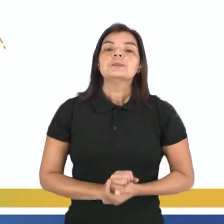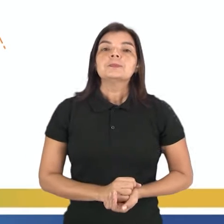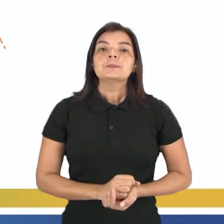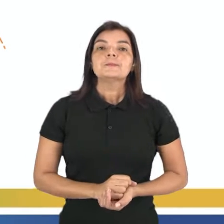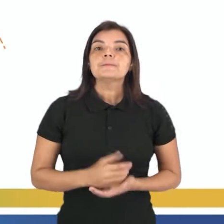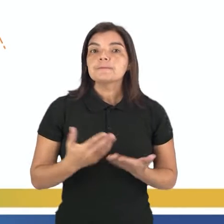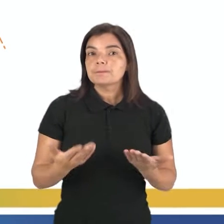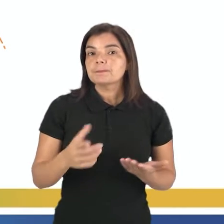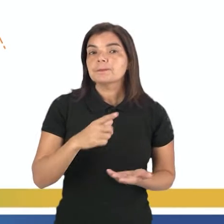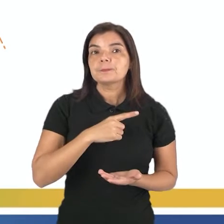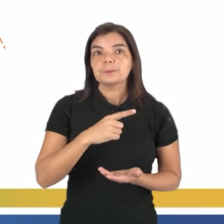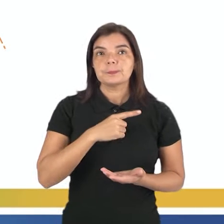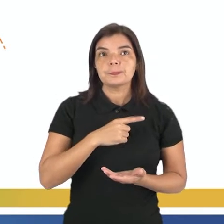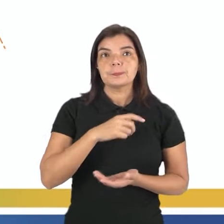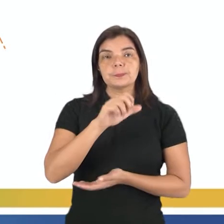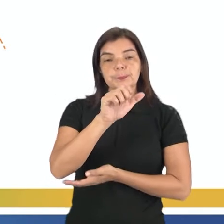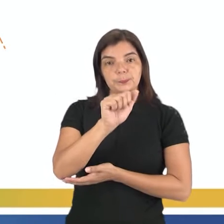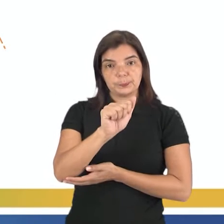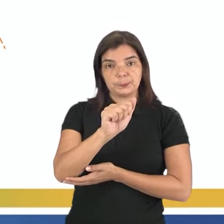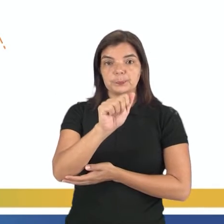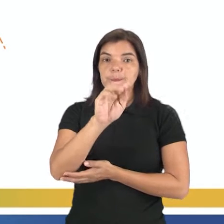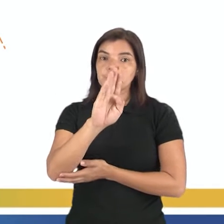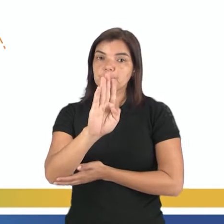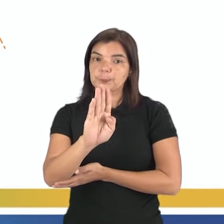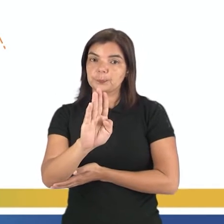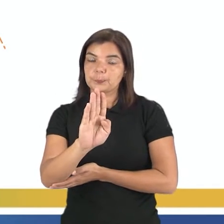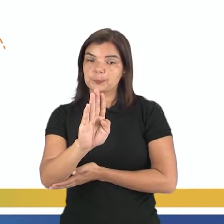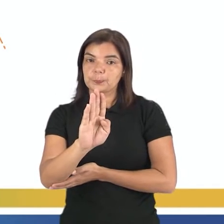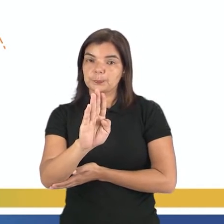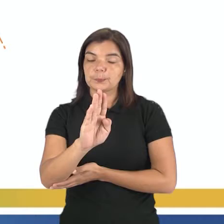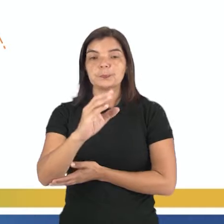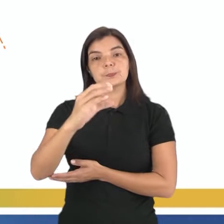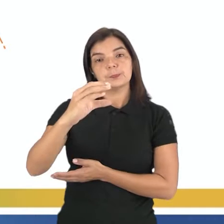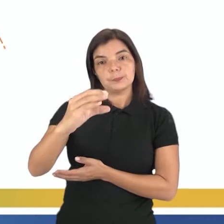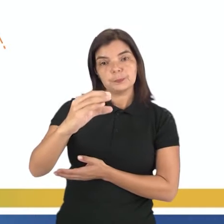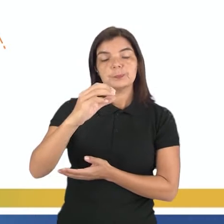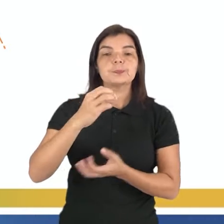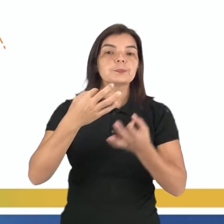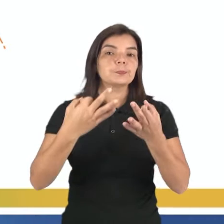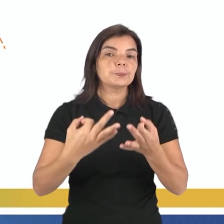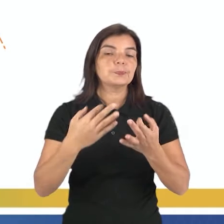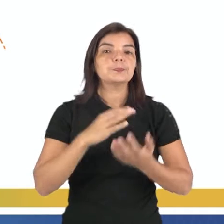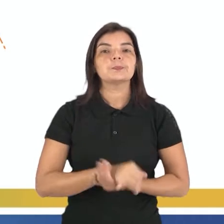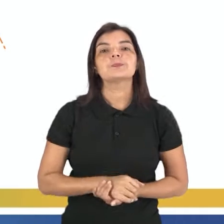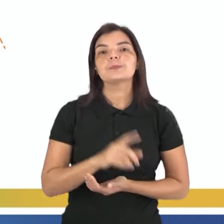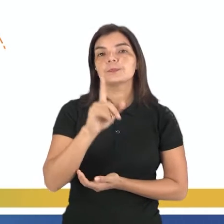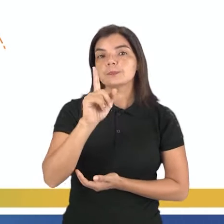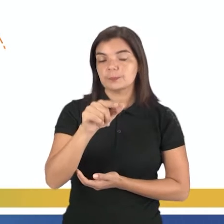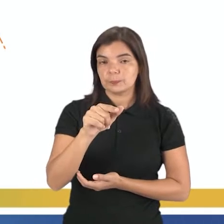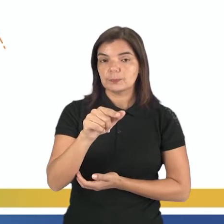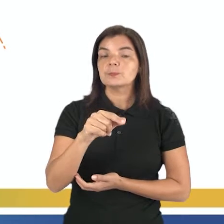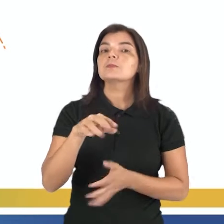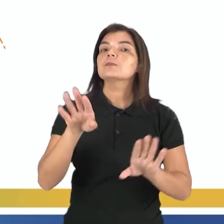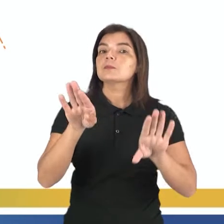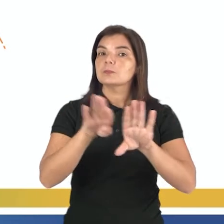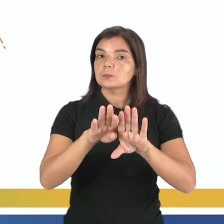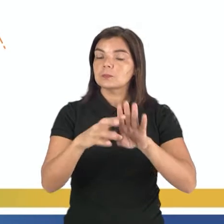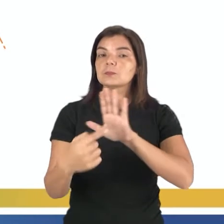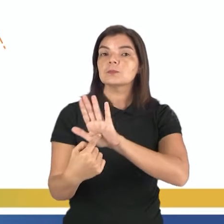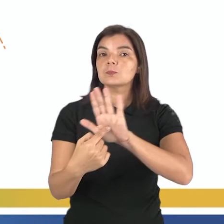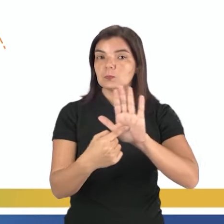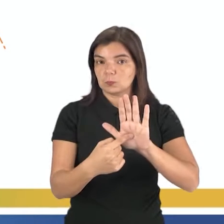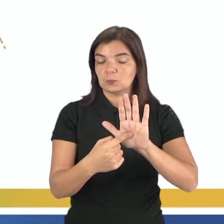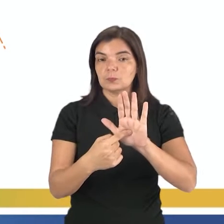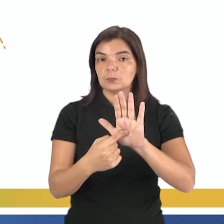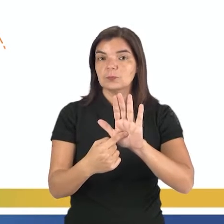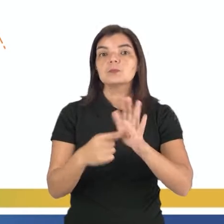certo? Então nós temos o ângulo A, o ângulo B e o ângulo C, certinho? Essa é uma das formas de representar um